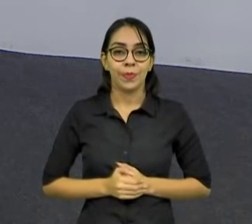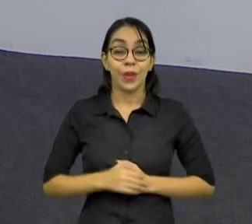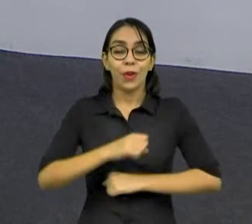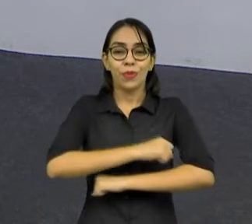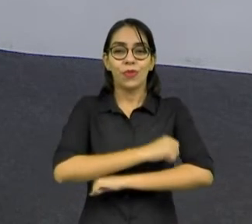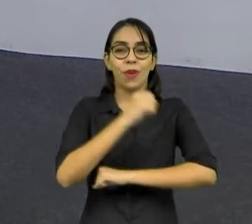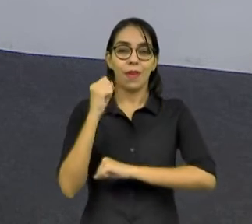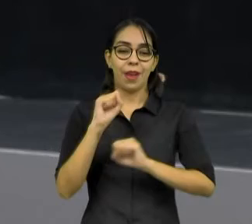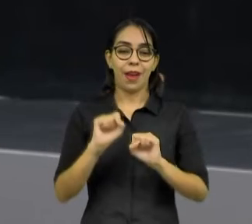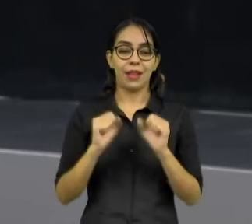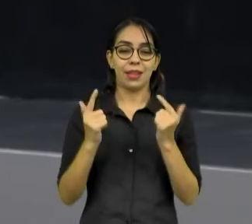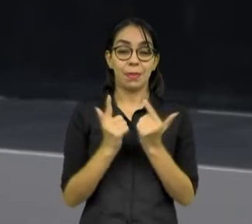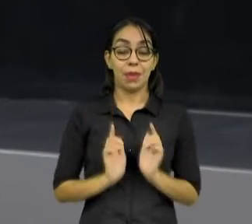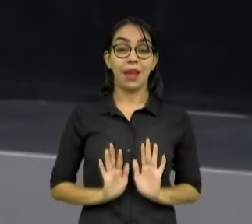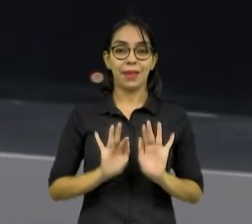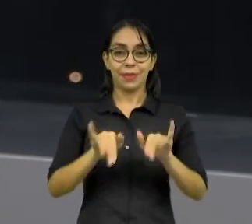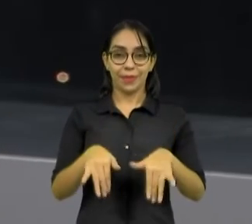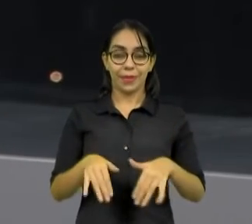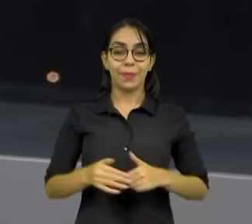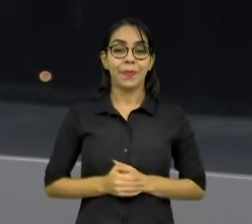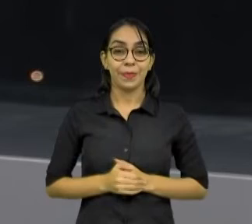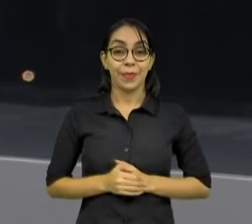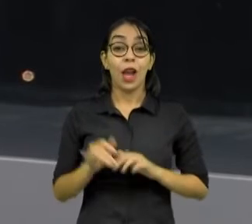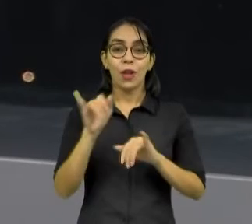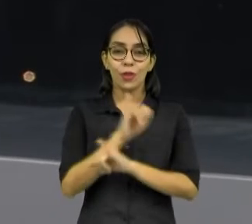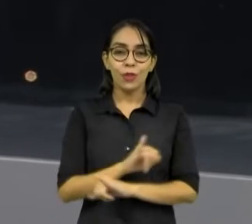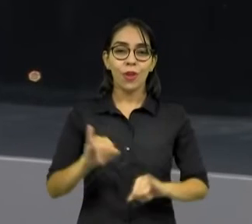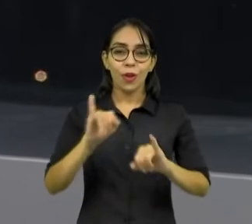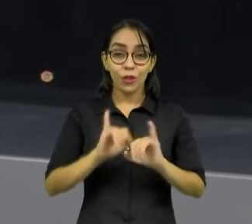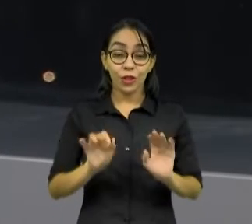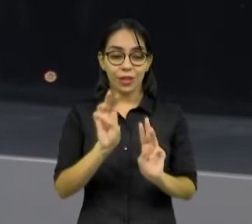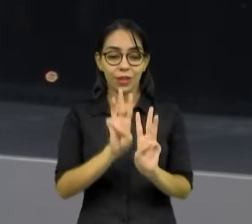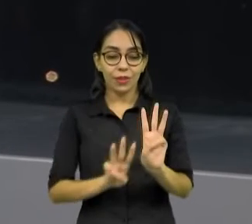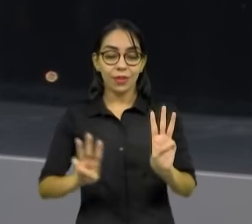está terminando. Mais notícias no nosso portal